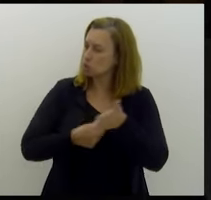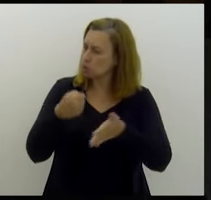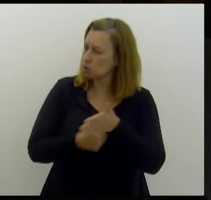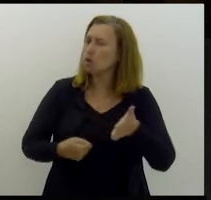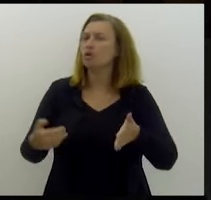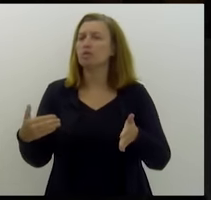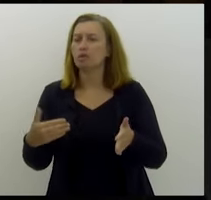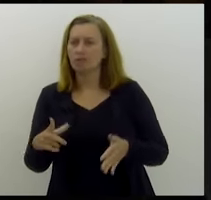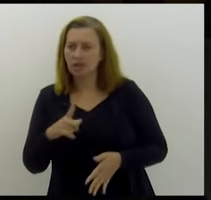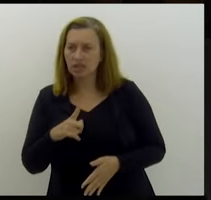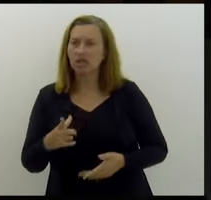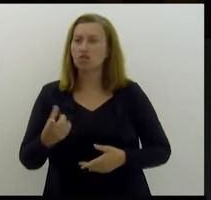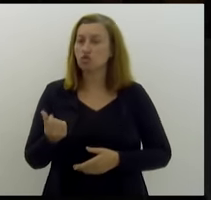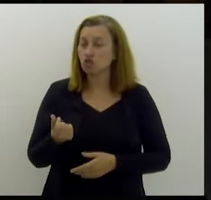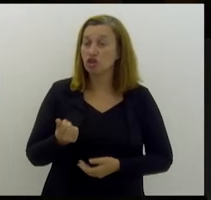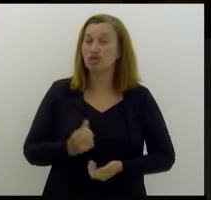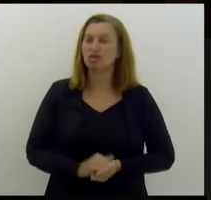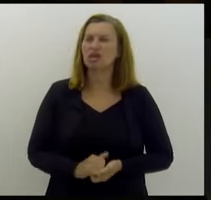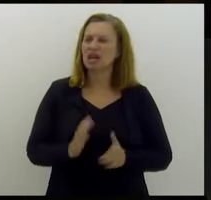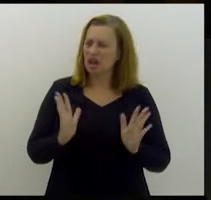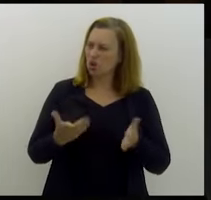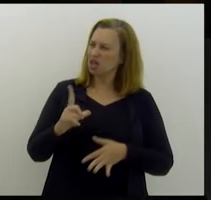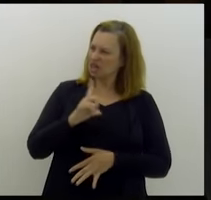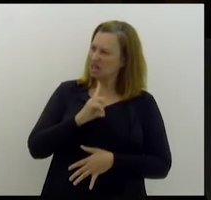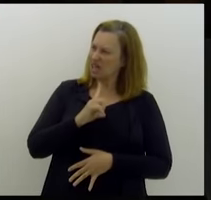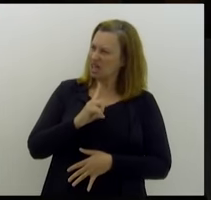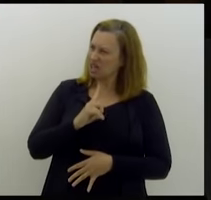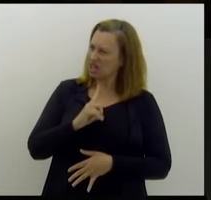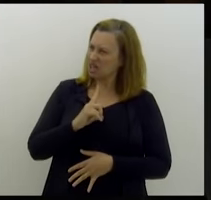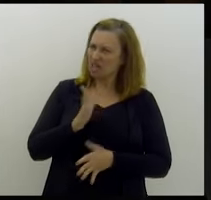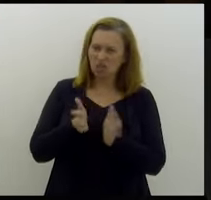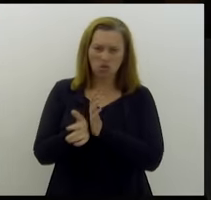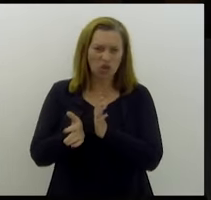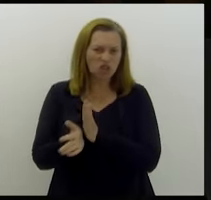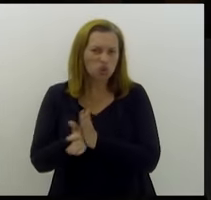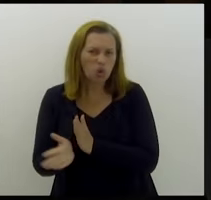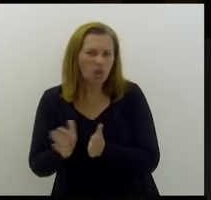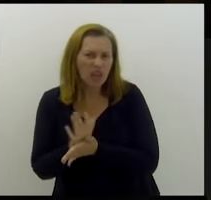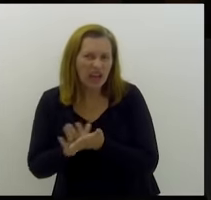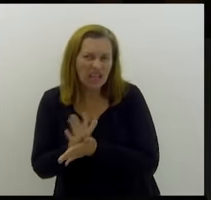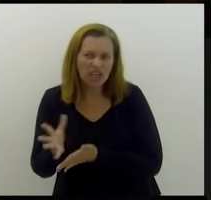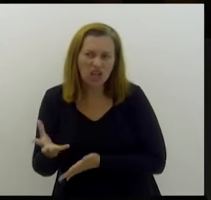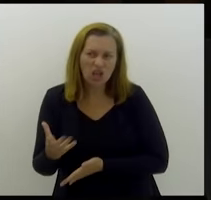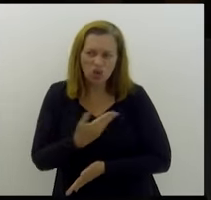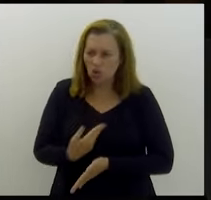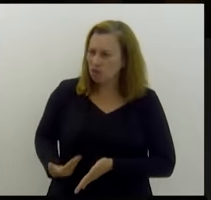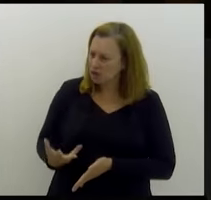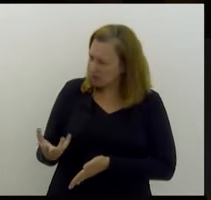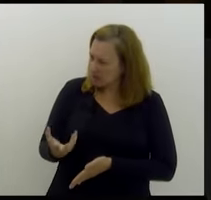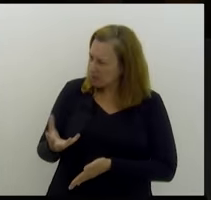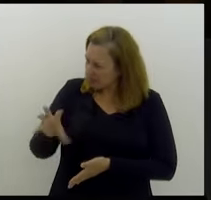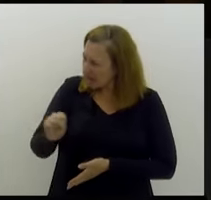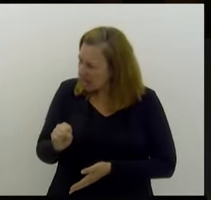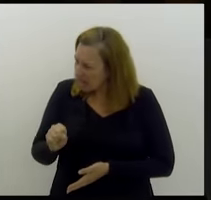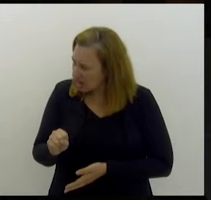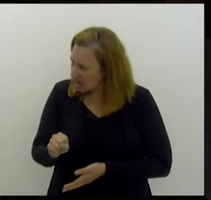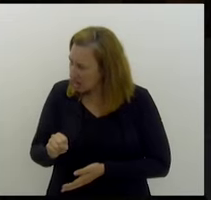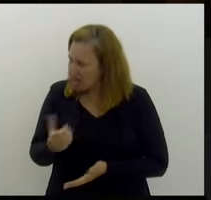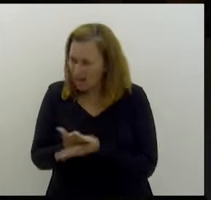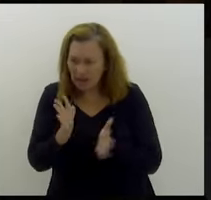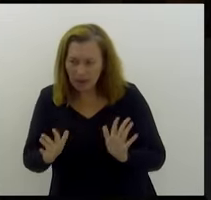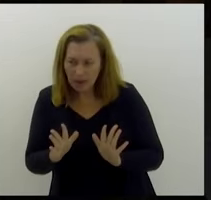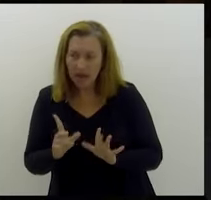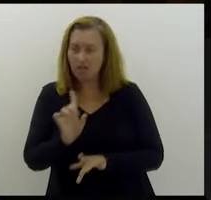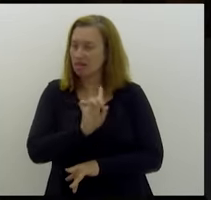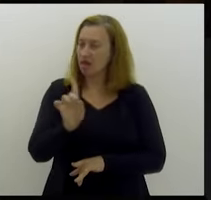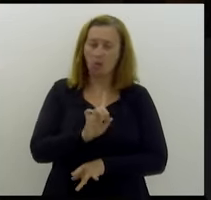ter dinheiro no fundo e agora que tem não foi gasto nada e o governo quer capturar quer acabar com a política não